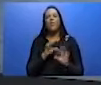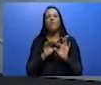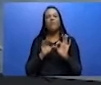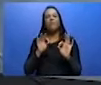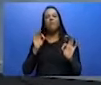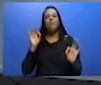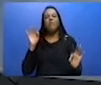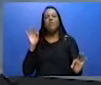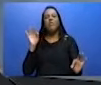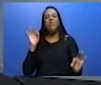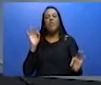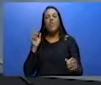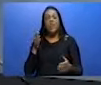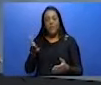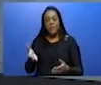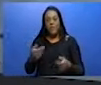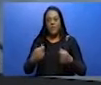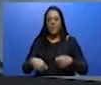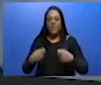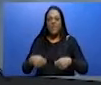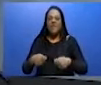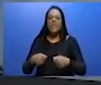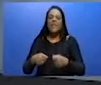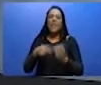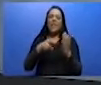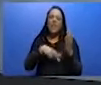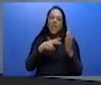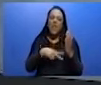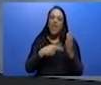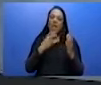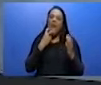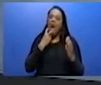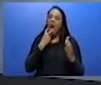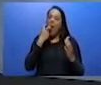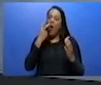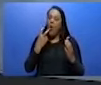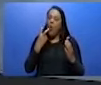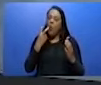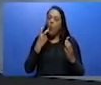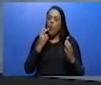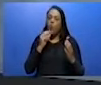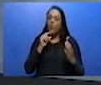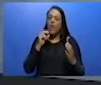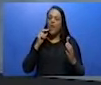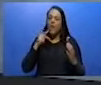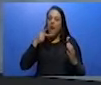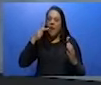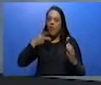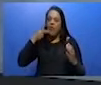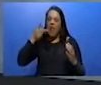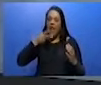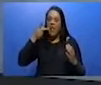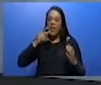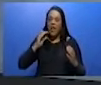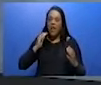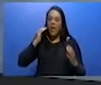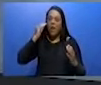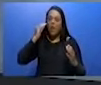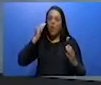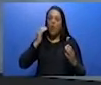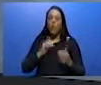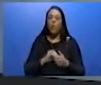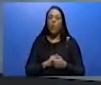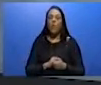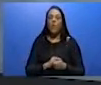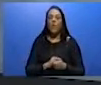que vocês continuem fazendo isso. Leiam em voz alta esse conteúdo de história aqui. Quando a gente lê em